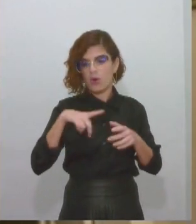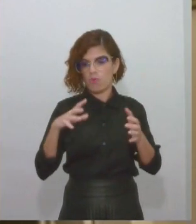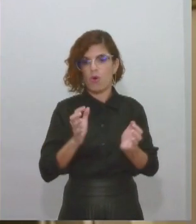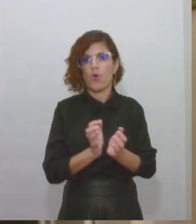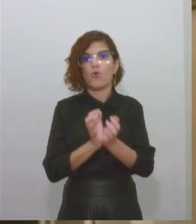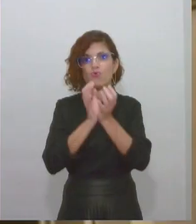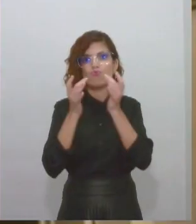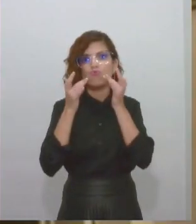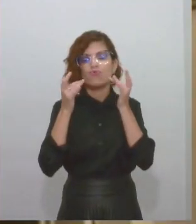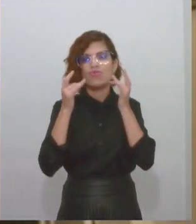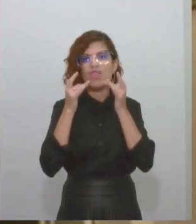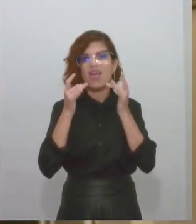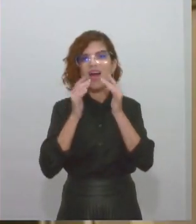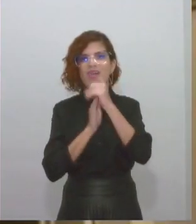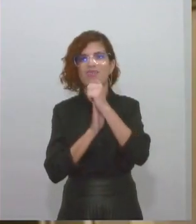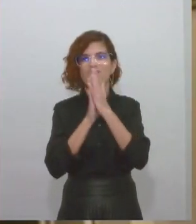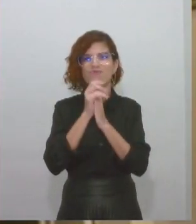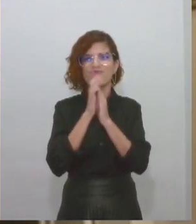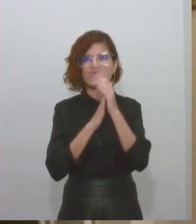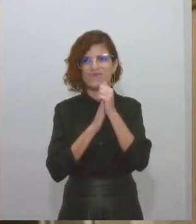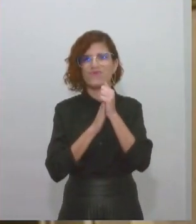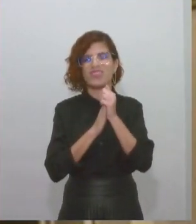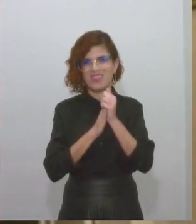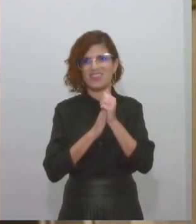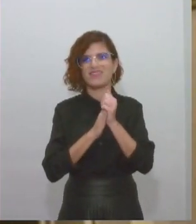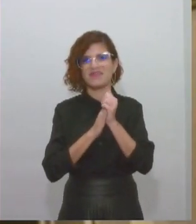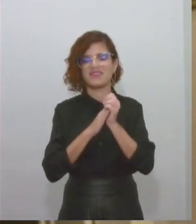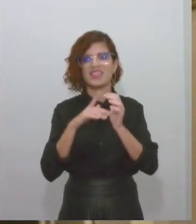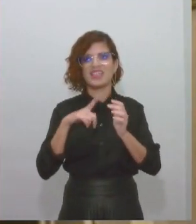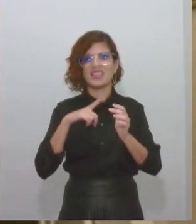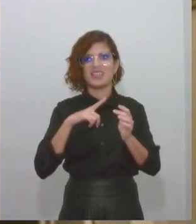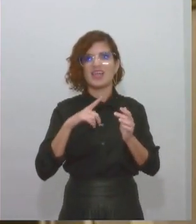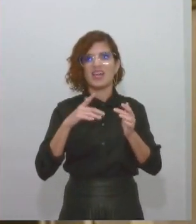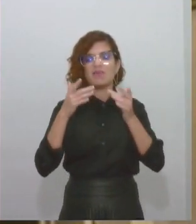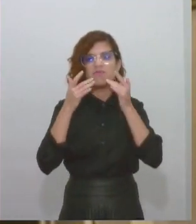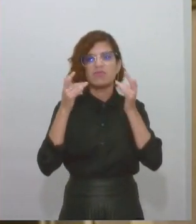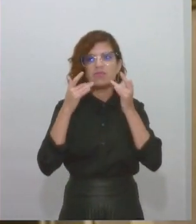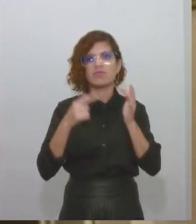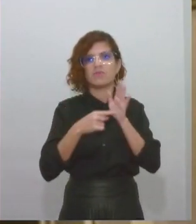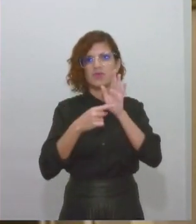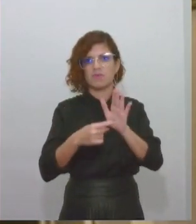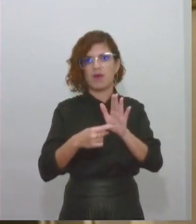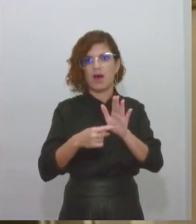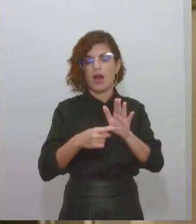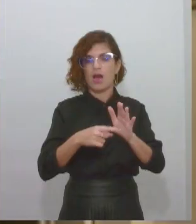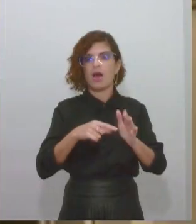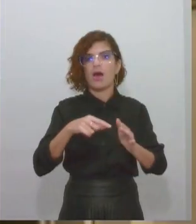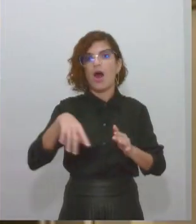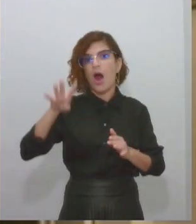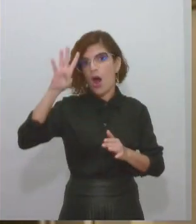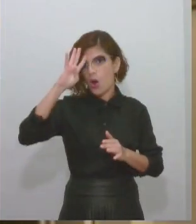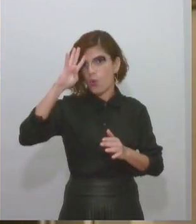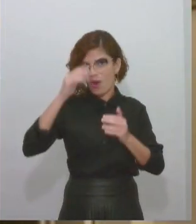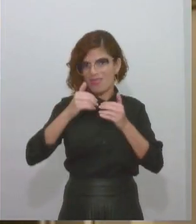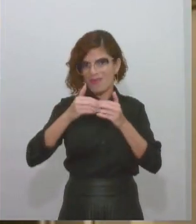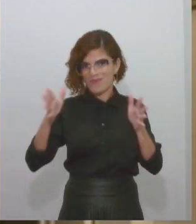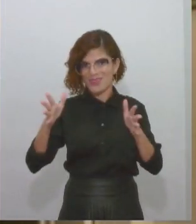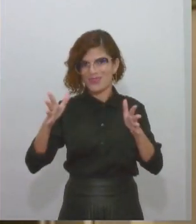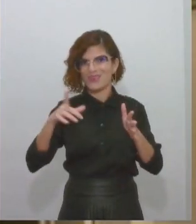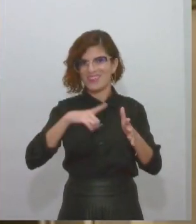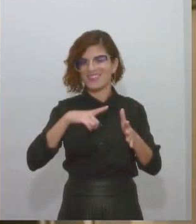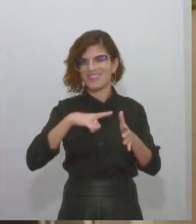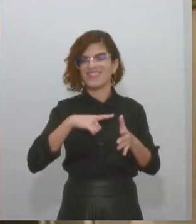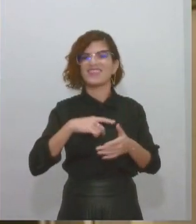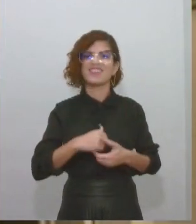Do Augusto Barreto, que se apresenta aqui na quarta-feira, na abertura, Teremos a companhia de